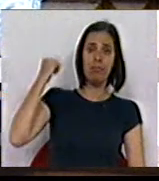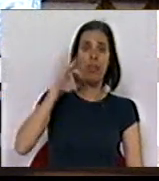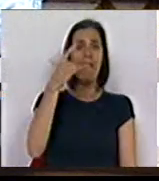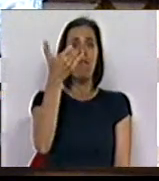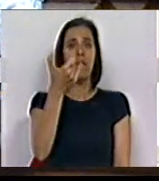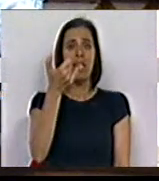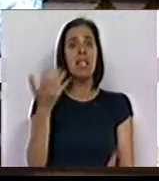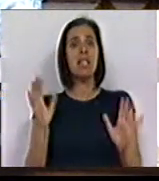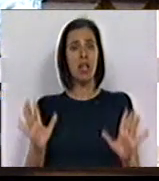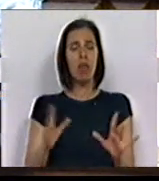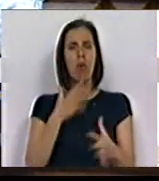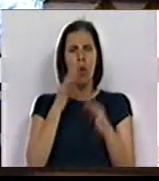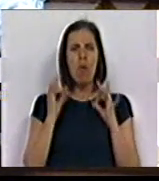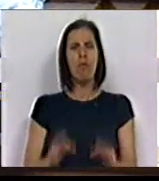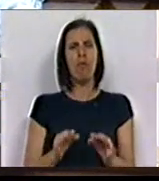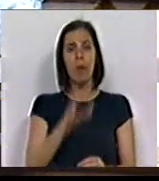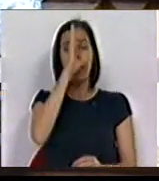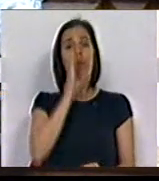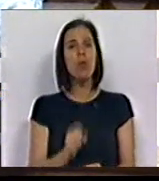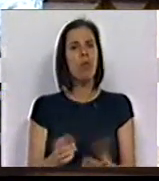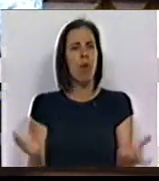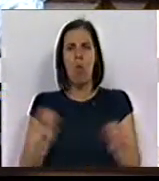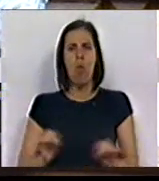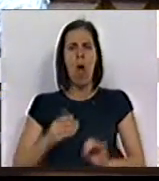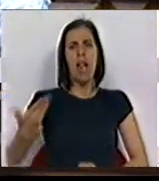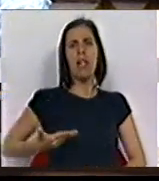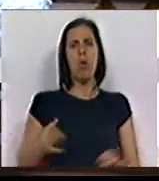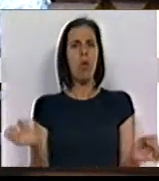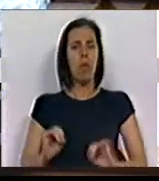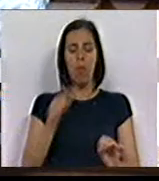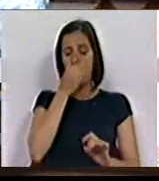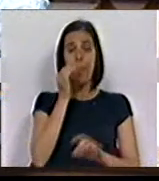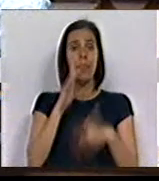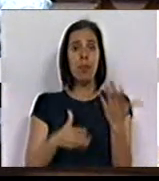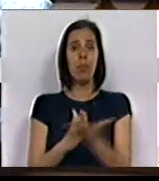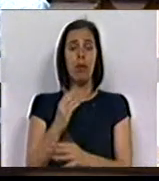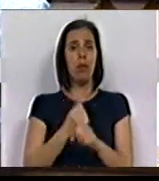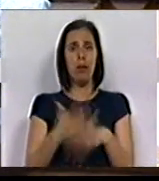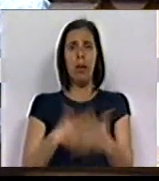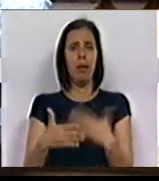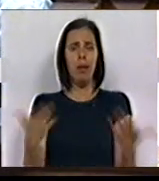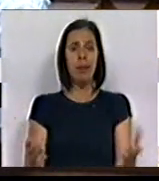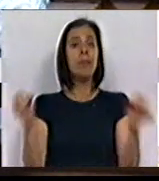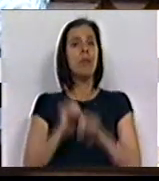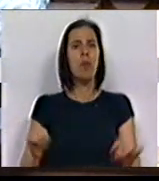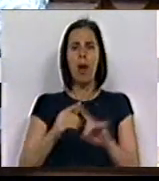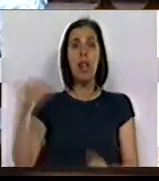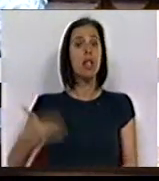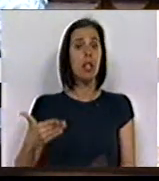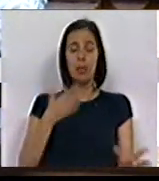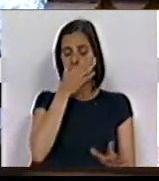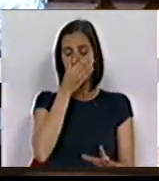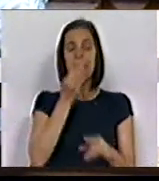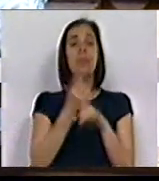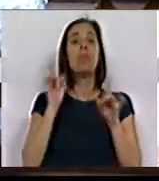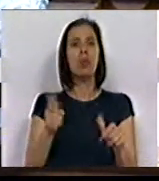dia 25 confirma que o Governo já não tem legitimidade para continuar em funções. Não tem legitimidade